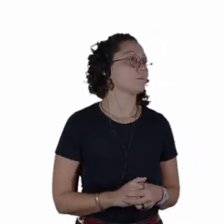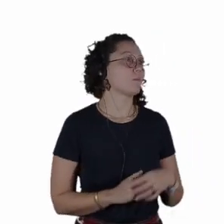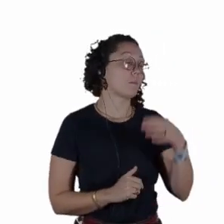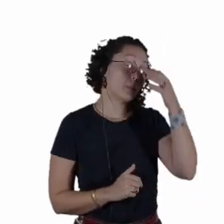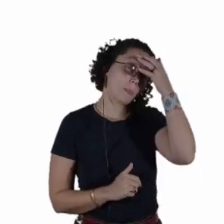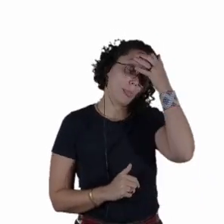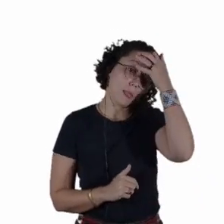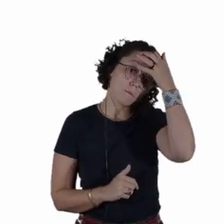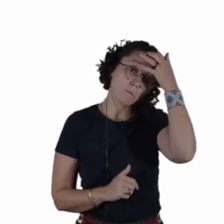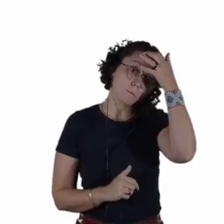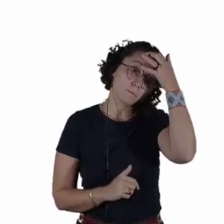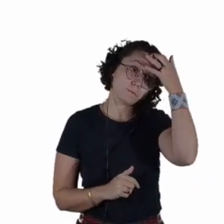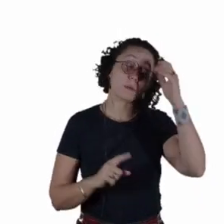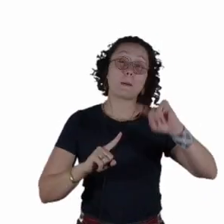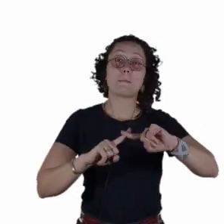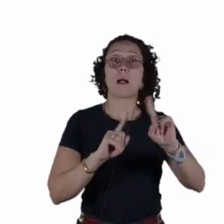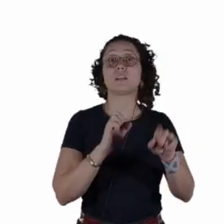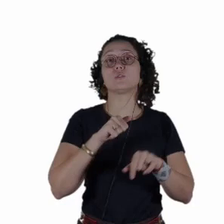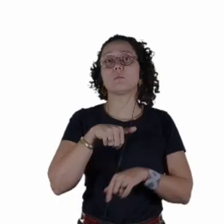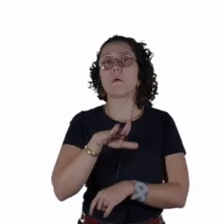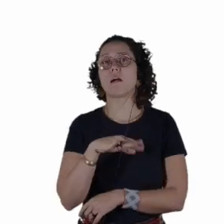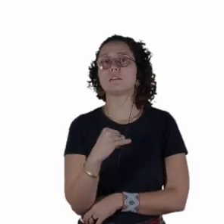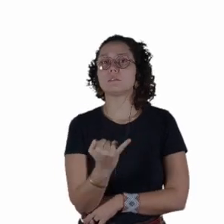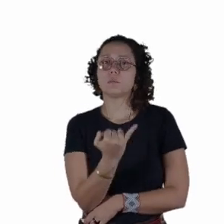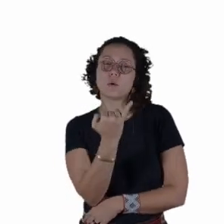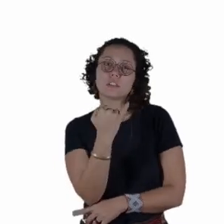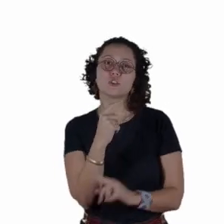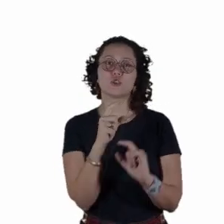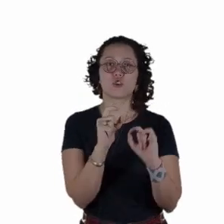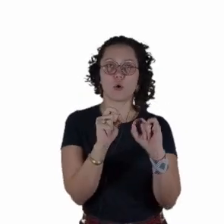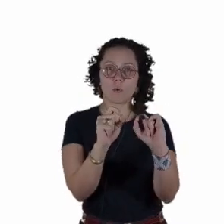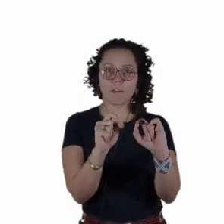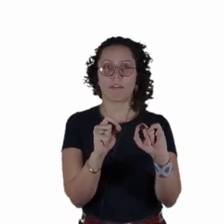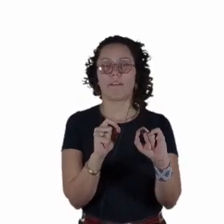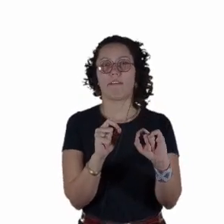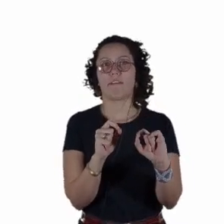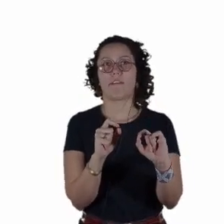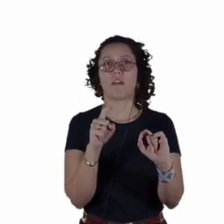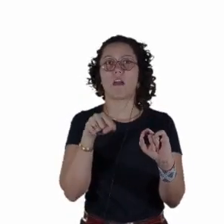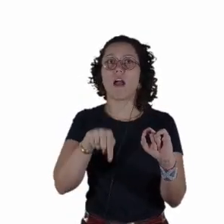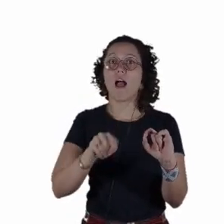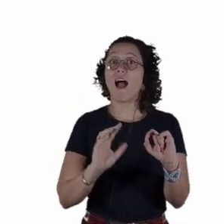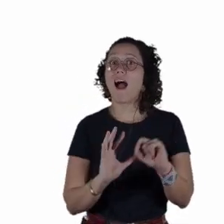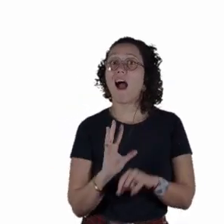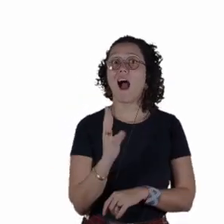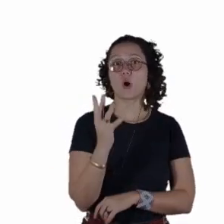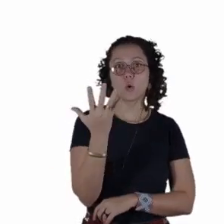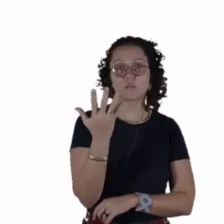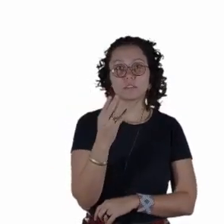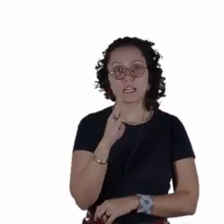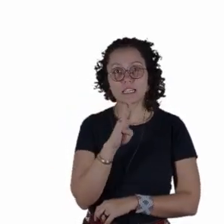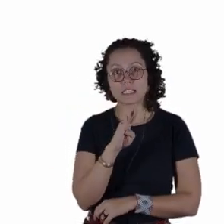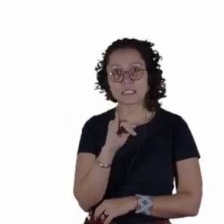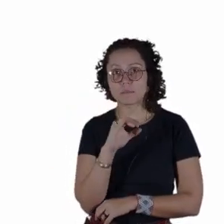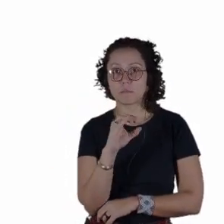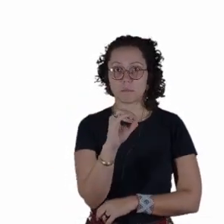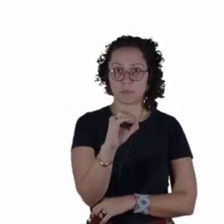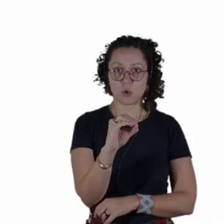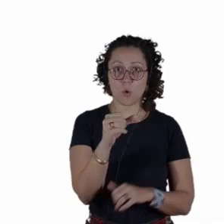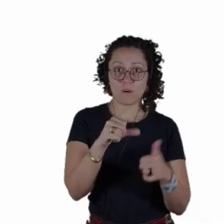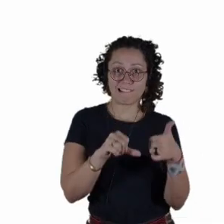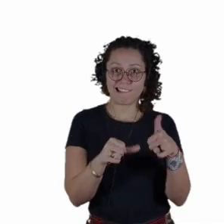o importante é que por diversos mecanismos acontecem eventos bioquímicos.